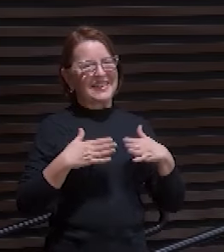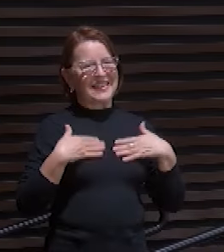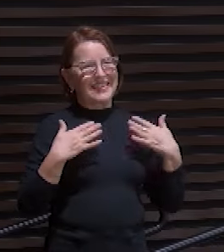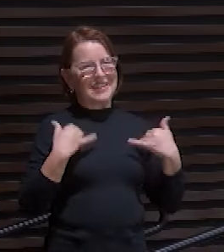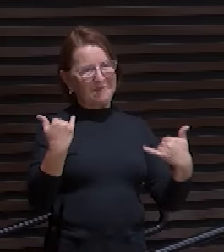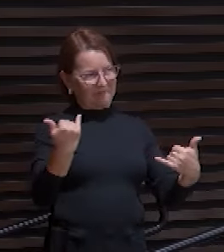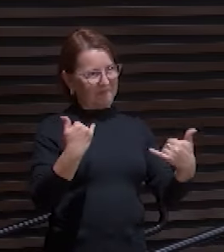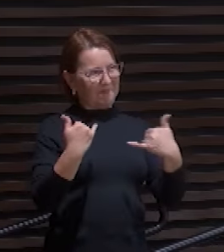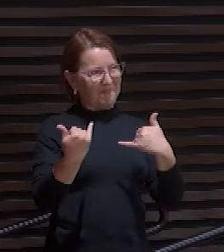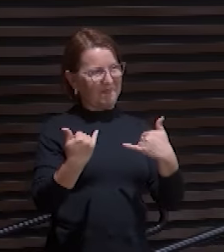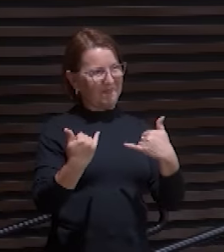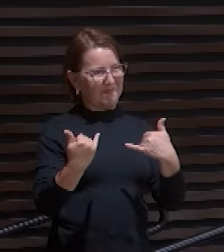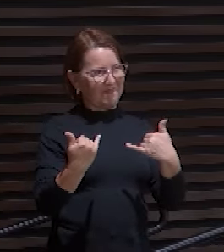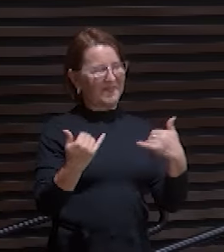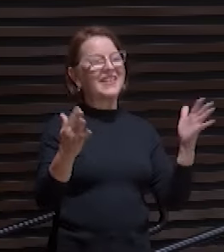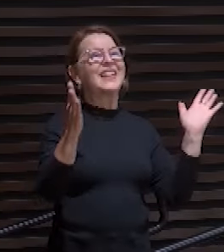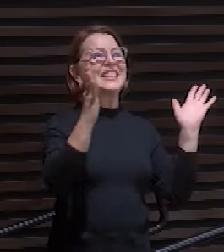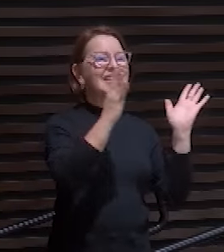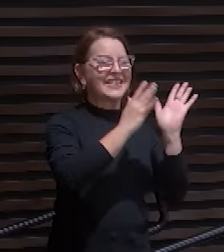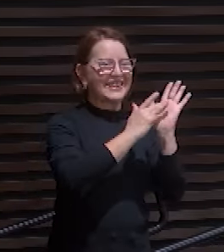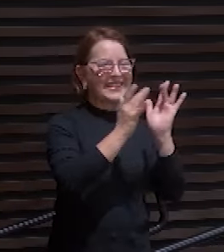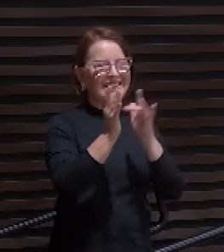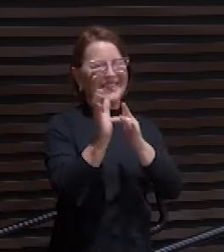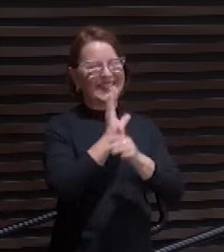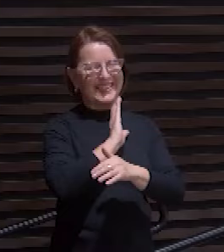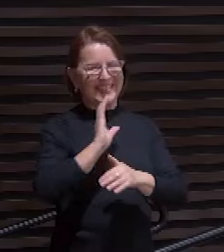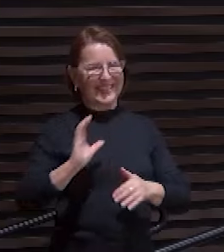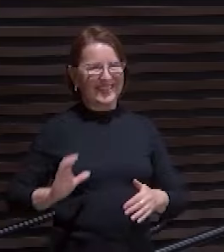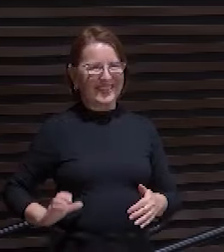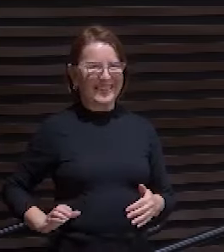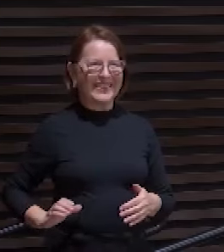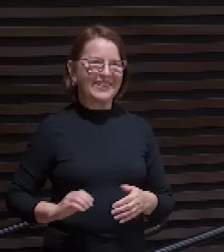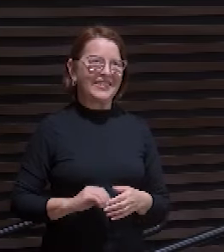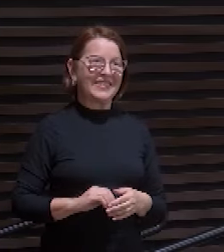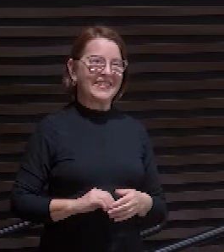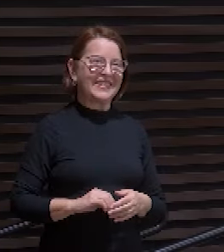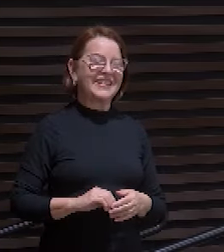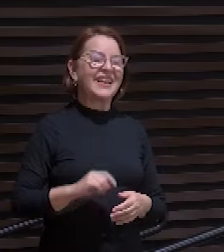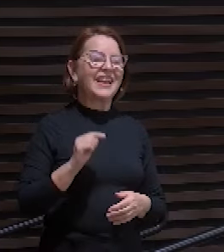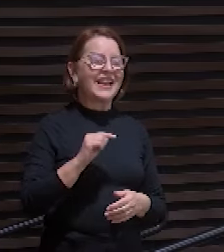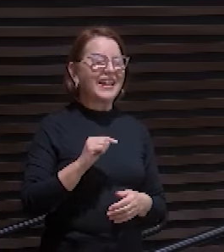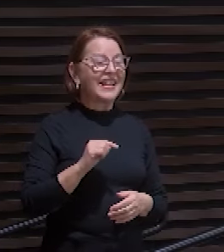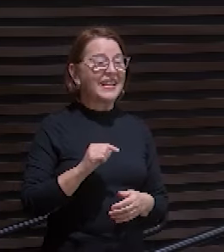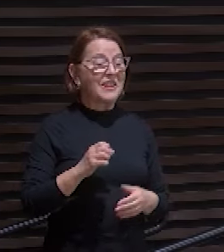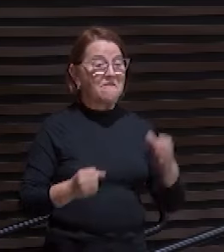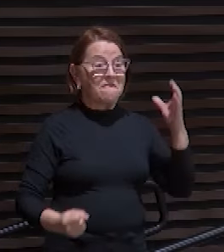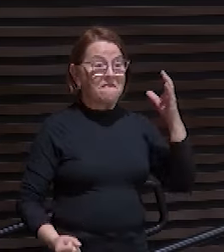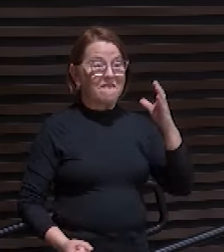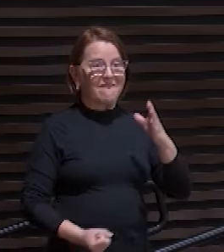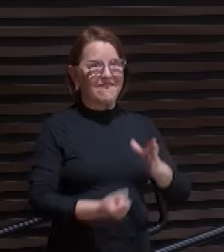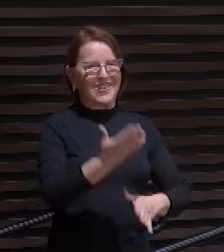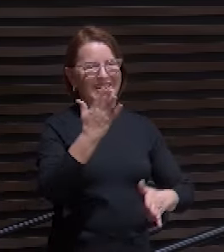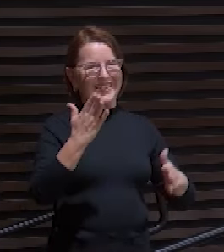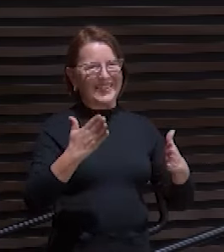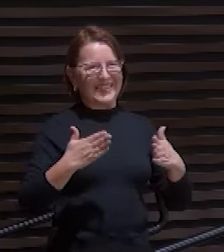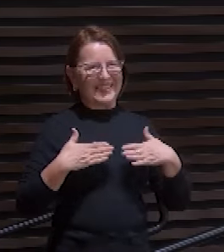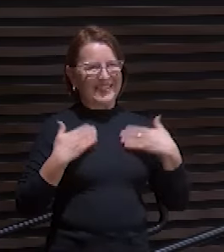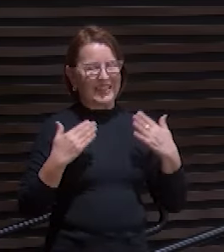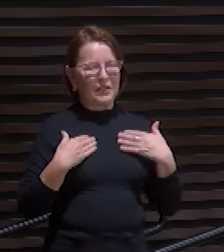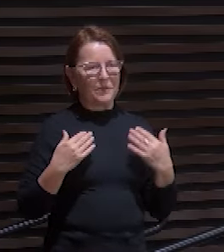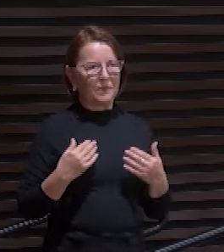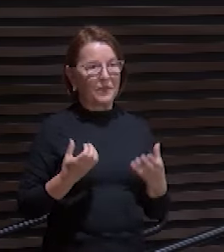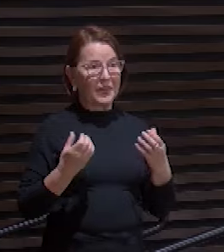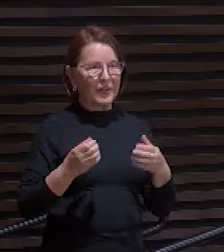mim. Jesus Cristo. Ele é a grande fonte de contentamento. Eu queria que